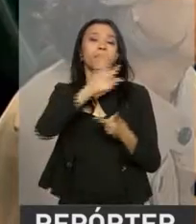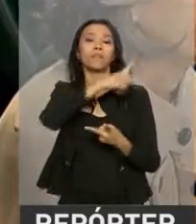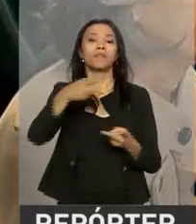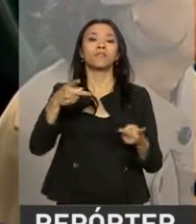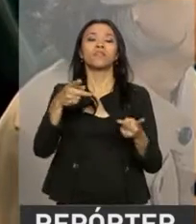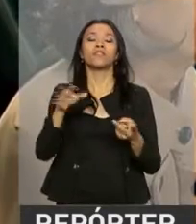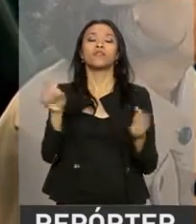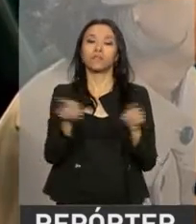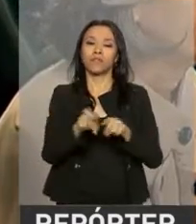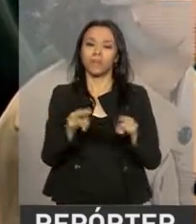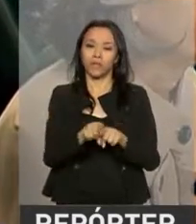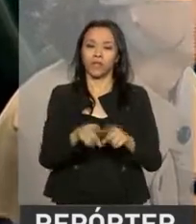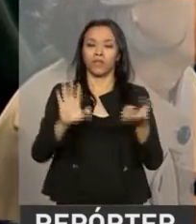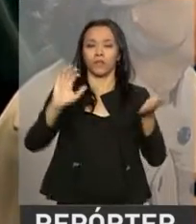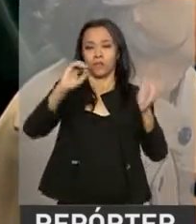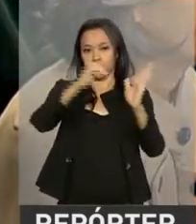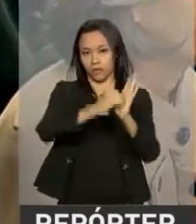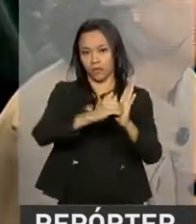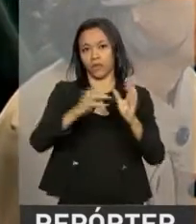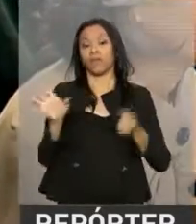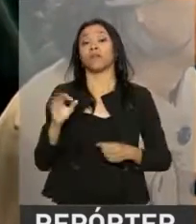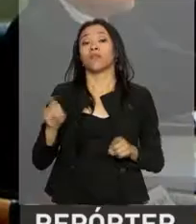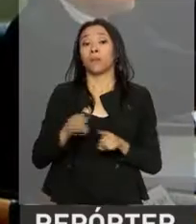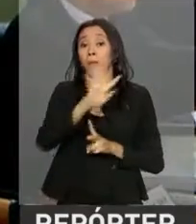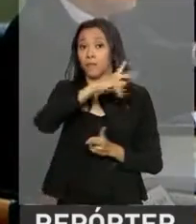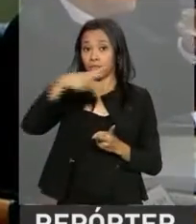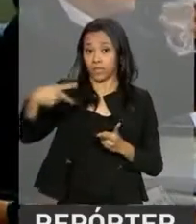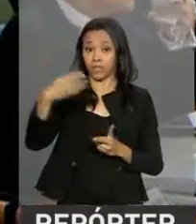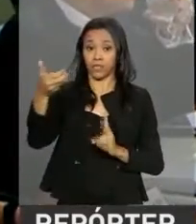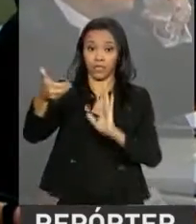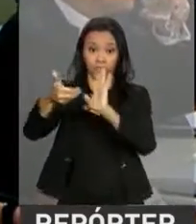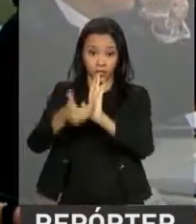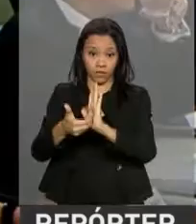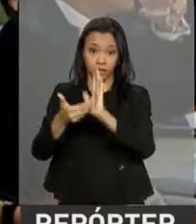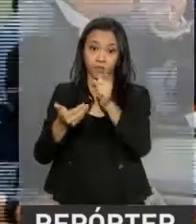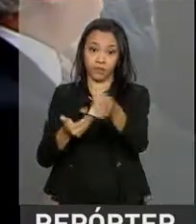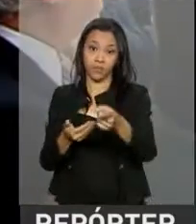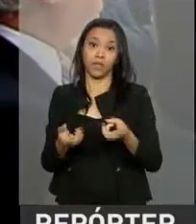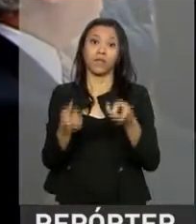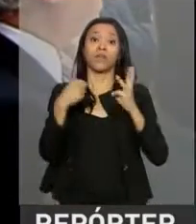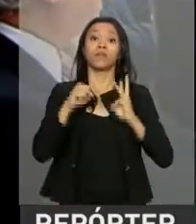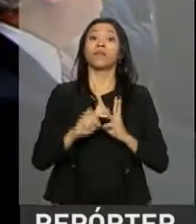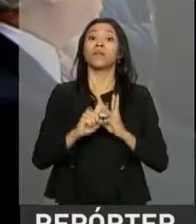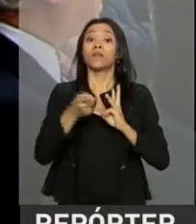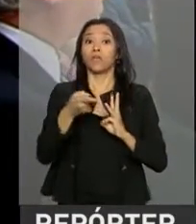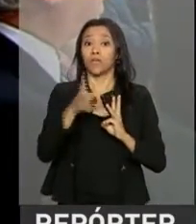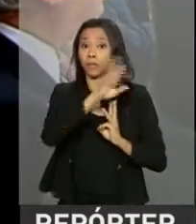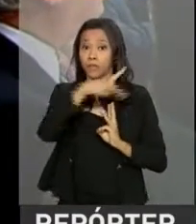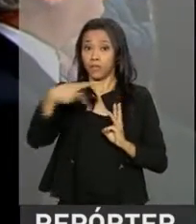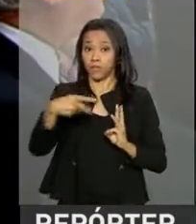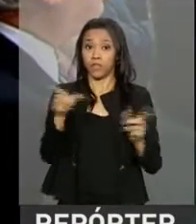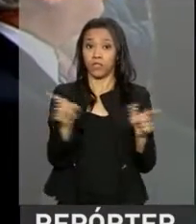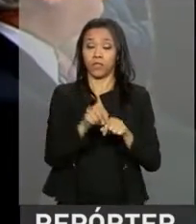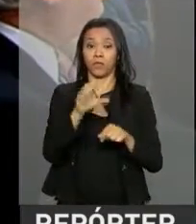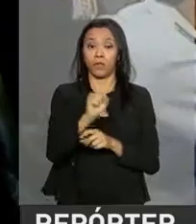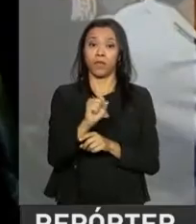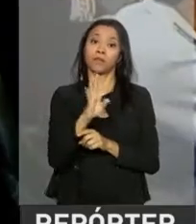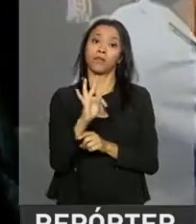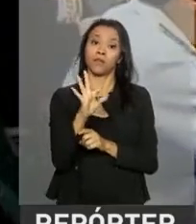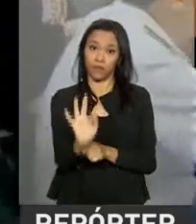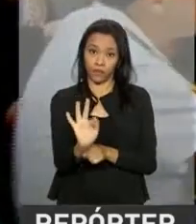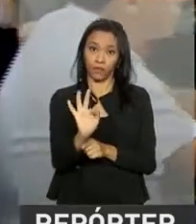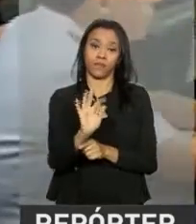Senado, Renan Calheiros, o presidente da Câmara dos Deputados, Rodrigo Maia, e a presidente do STF, Carmen